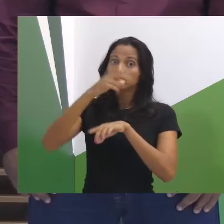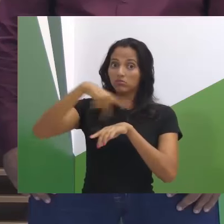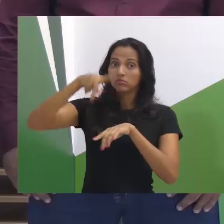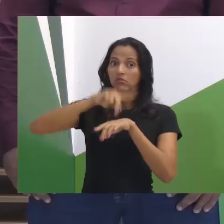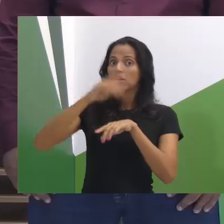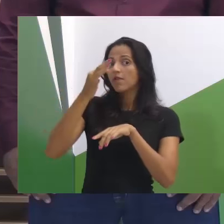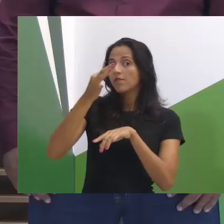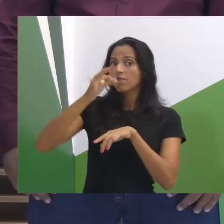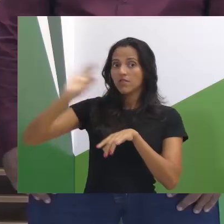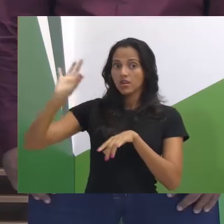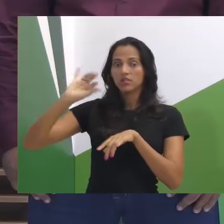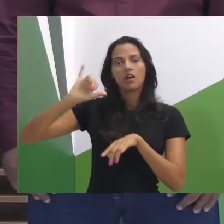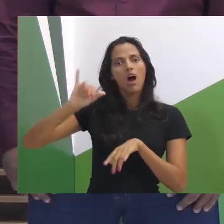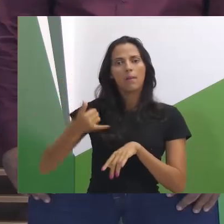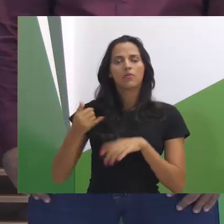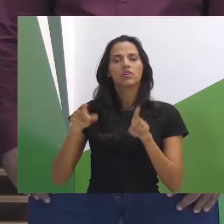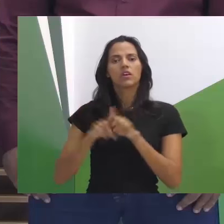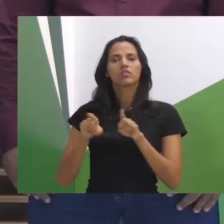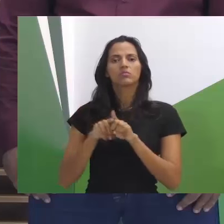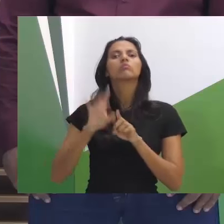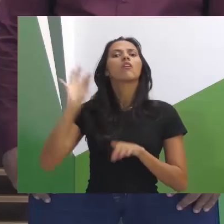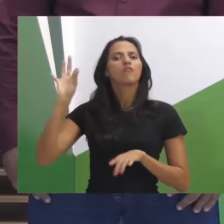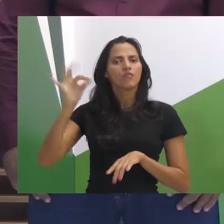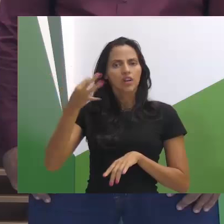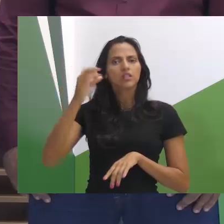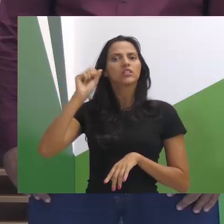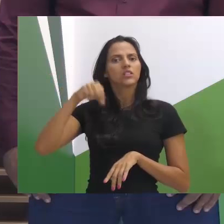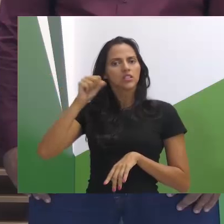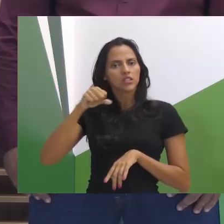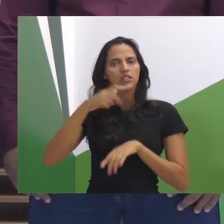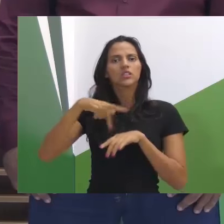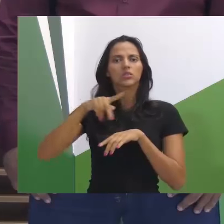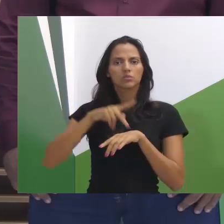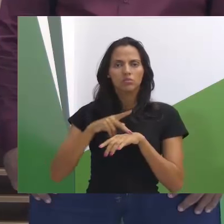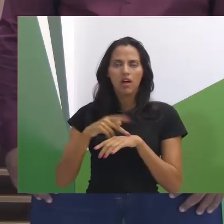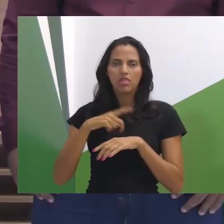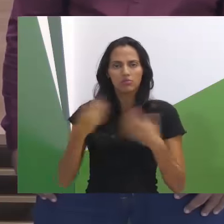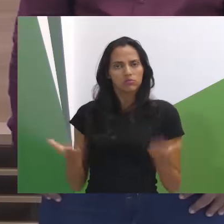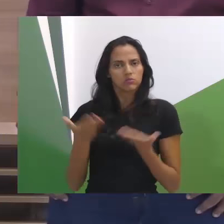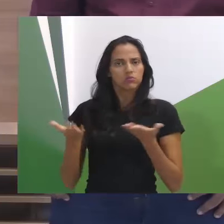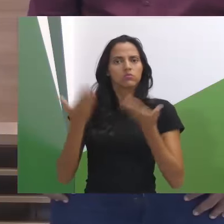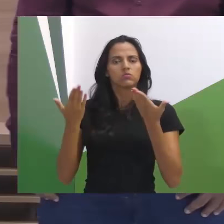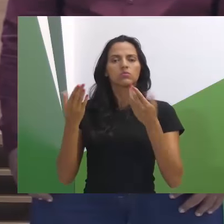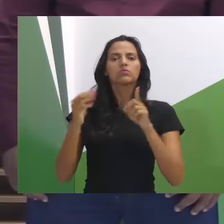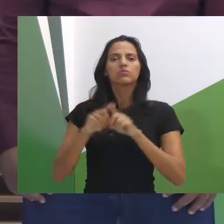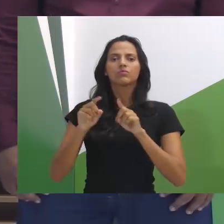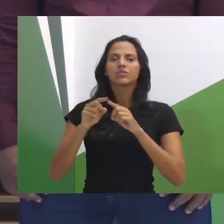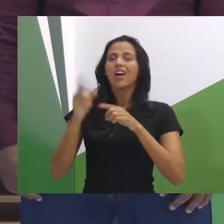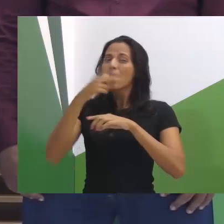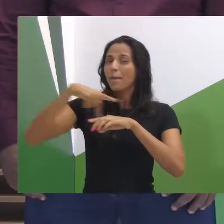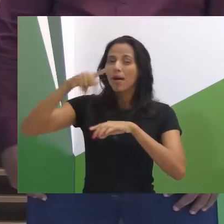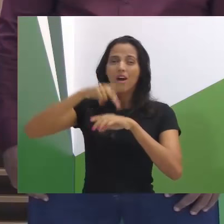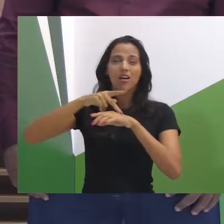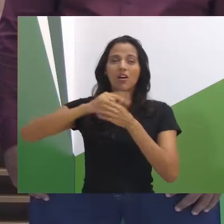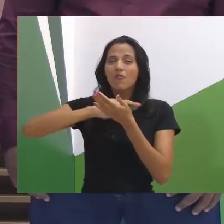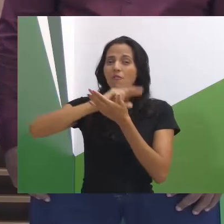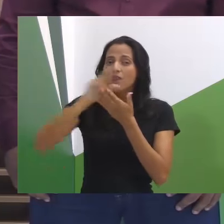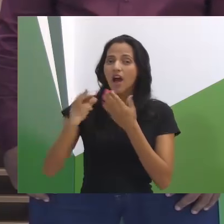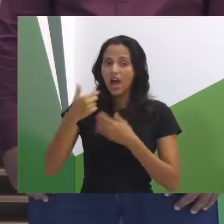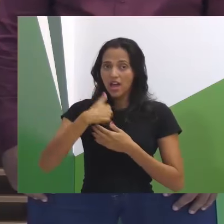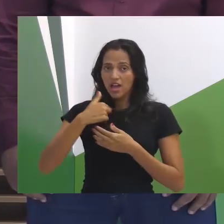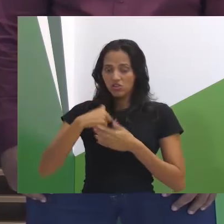Olimpíadas Brasileiras de Matemática das Escolas Públicas Têm sido uma inspiração para muitos países Eu mesmo já fui